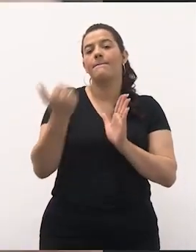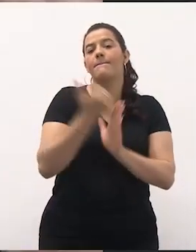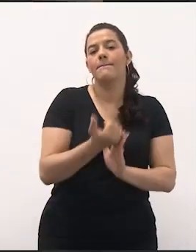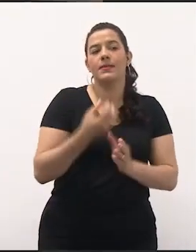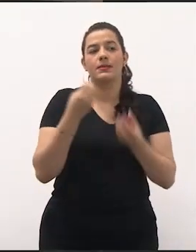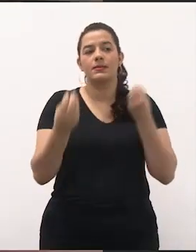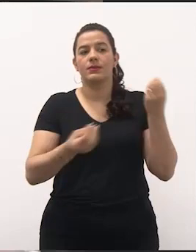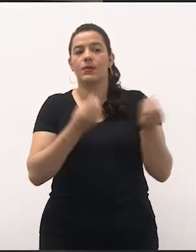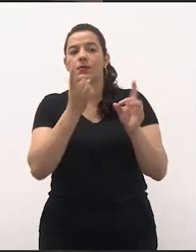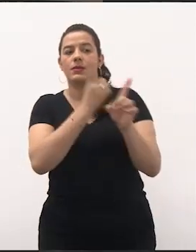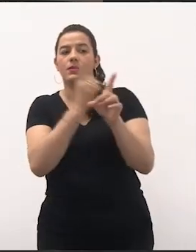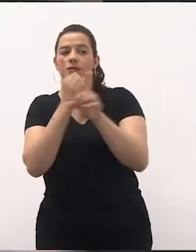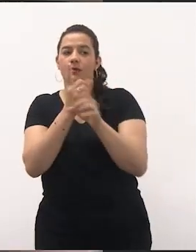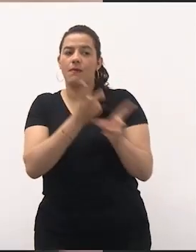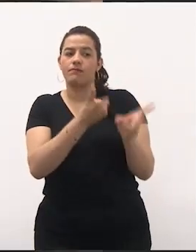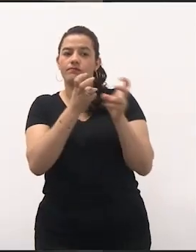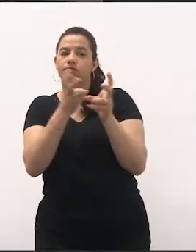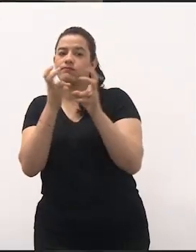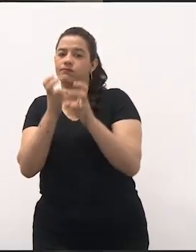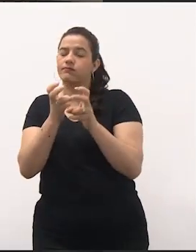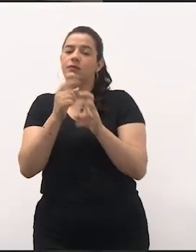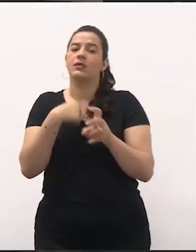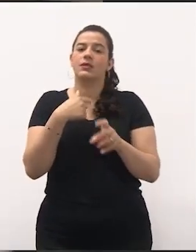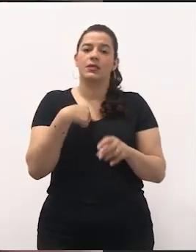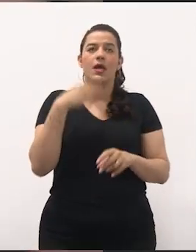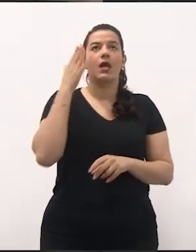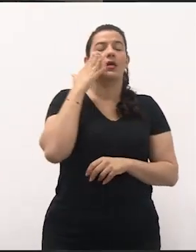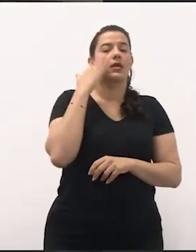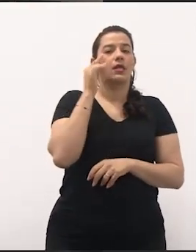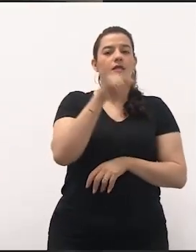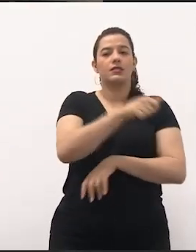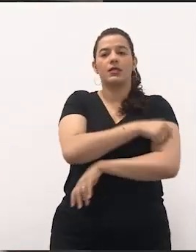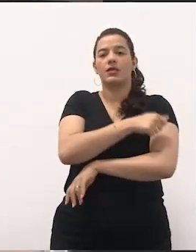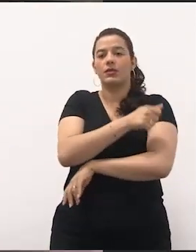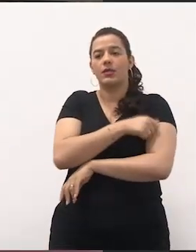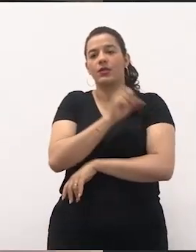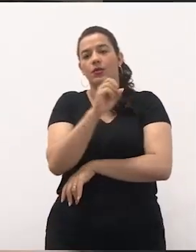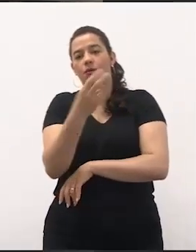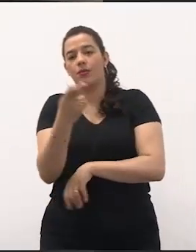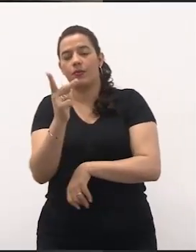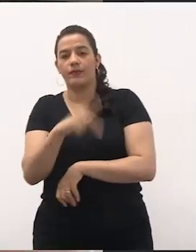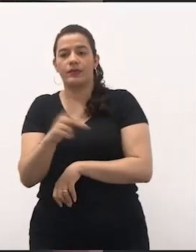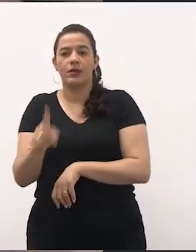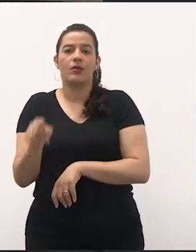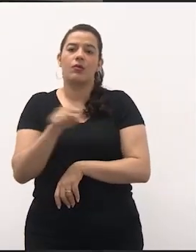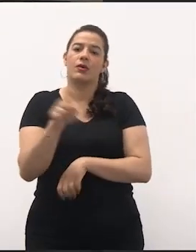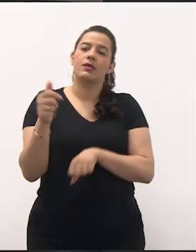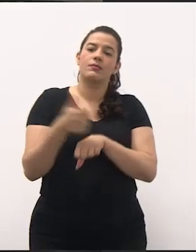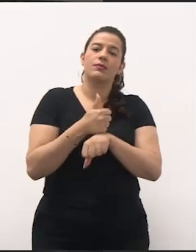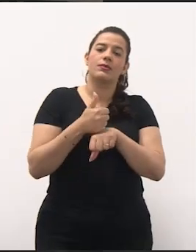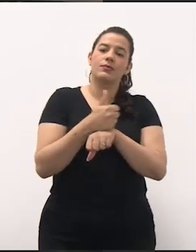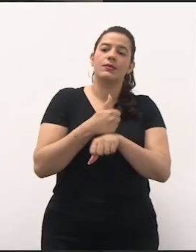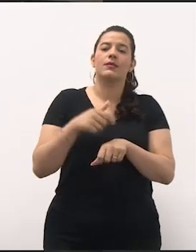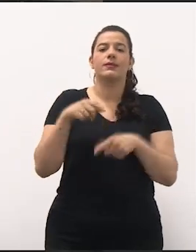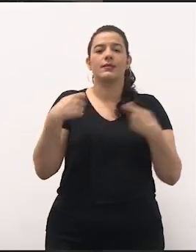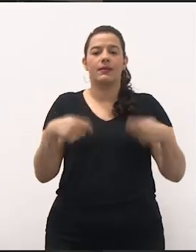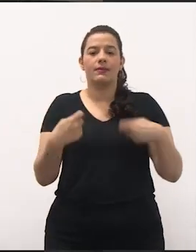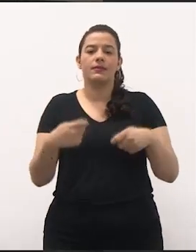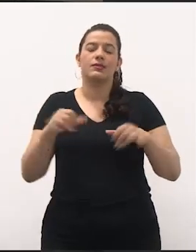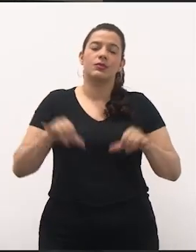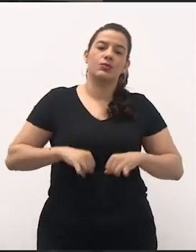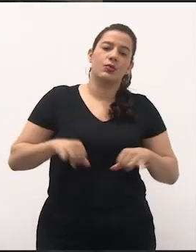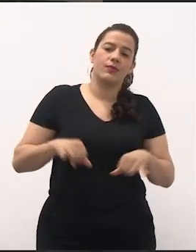eu identifico sinais que me levem a crer que aquele estudante ou aquele professor ou aquele profissional, colaborador está passando por